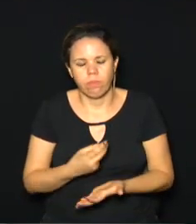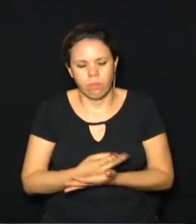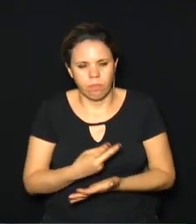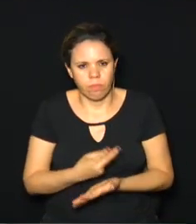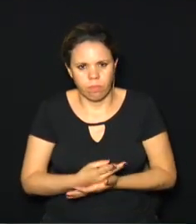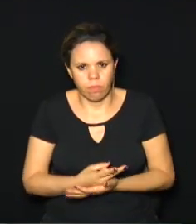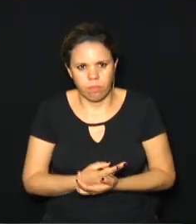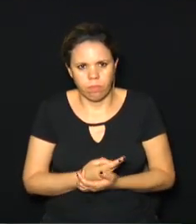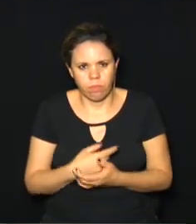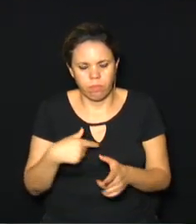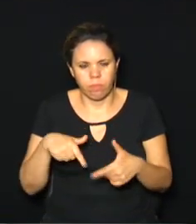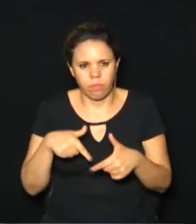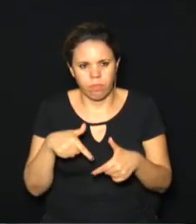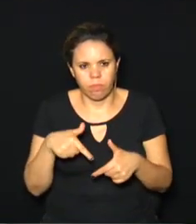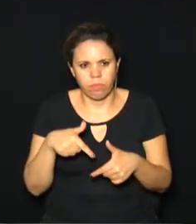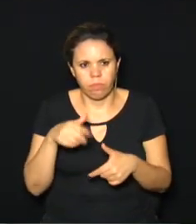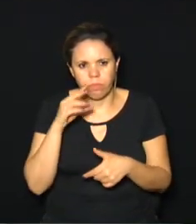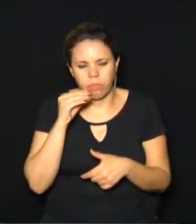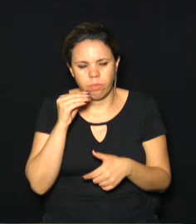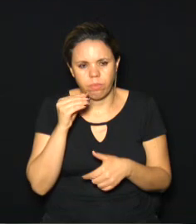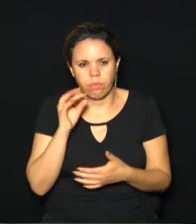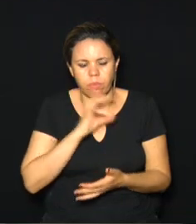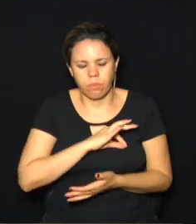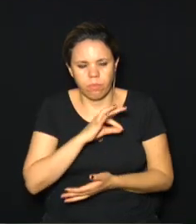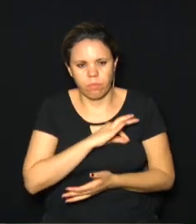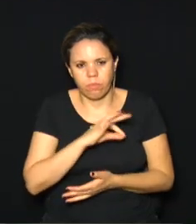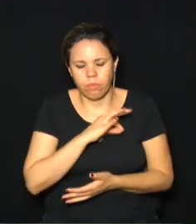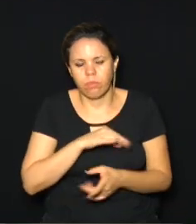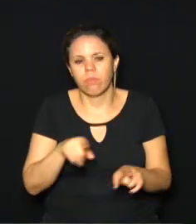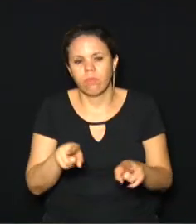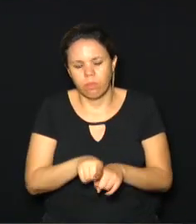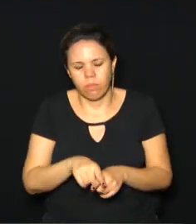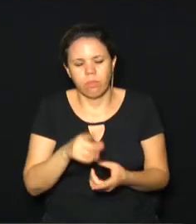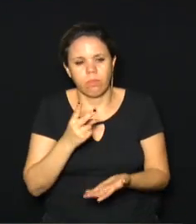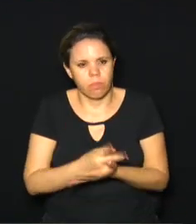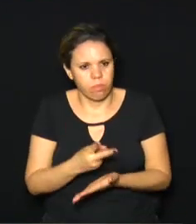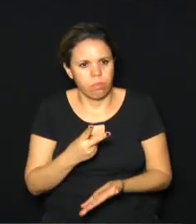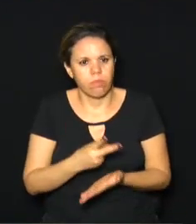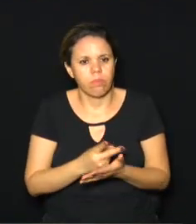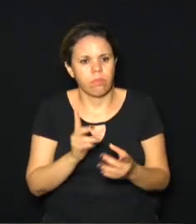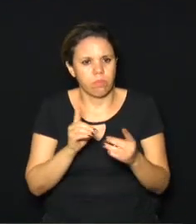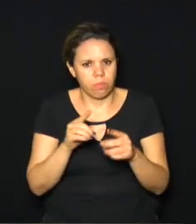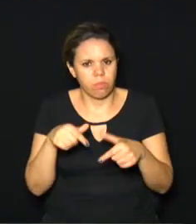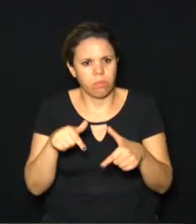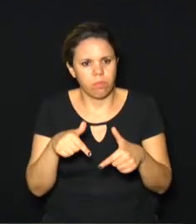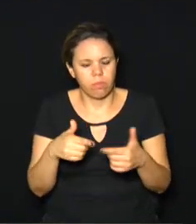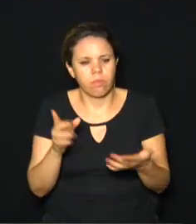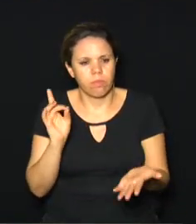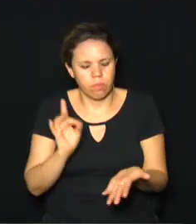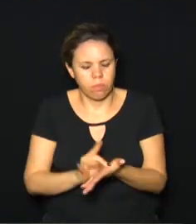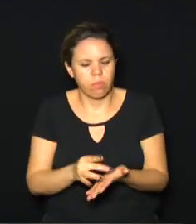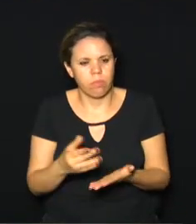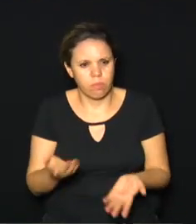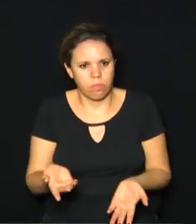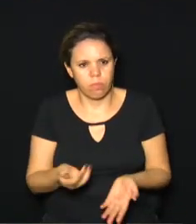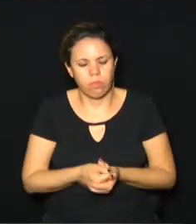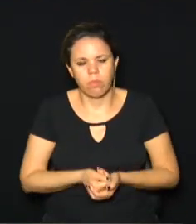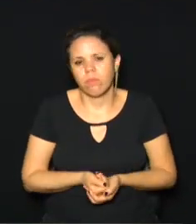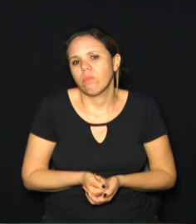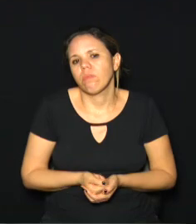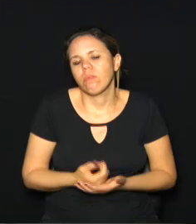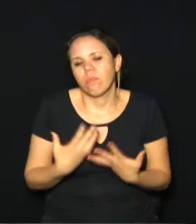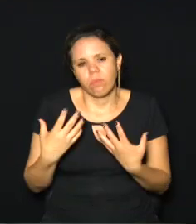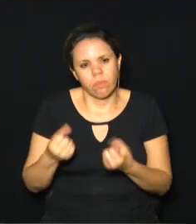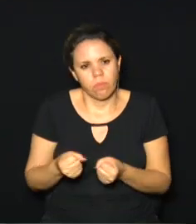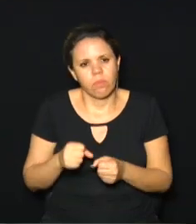manter o trabalho, manter a remuneração, mas também manter a prestação de serviço, né, de maneira eficaz e adotando